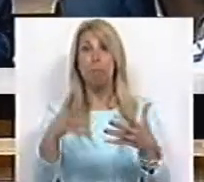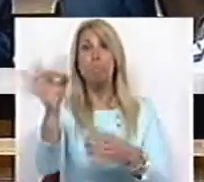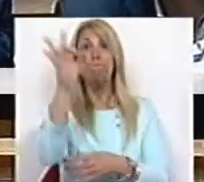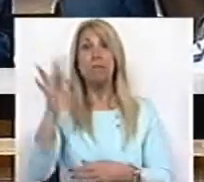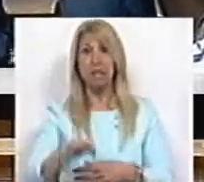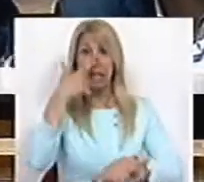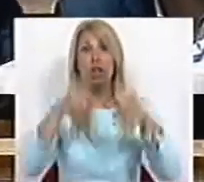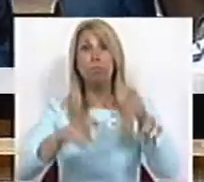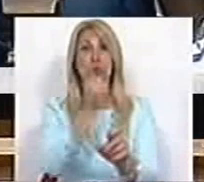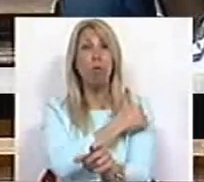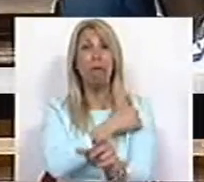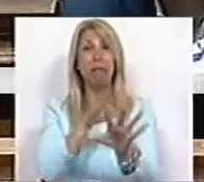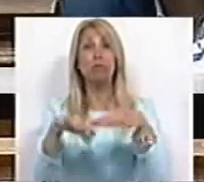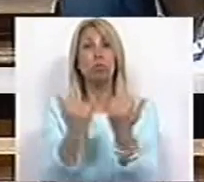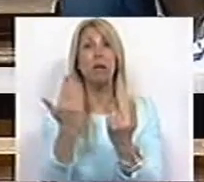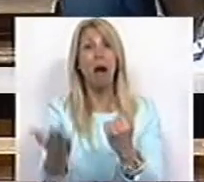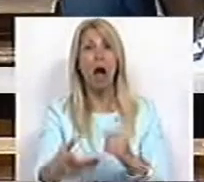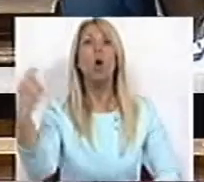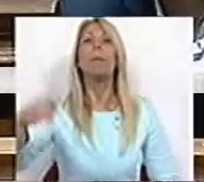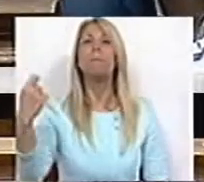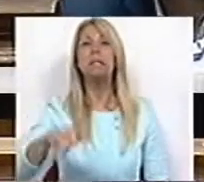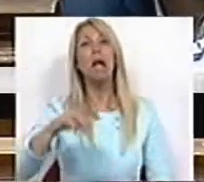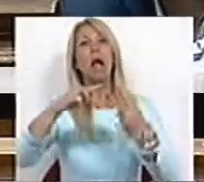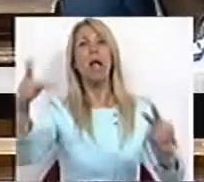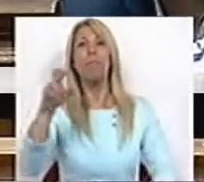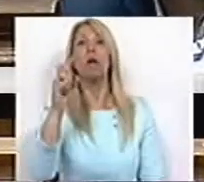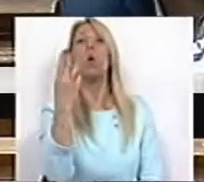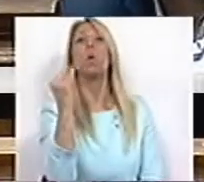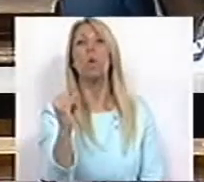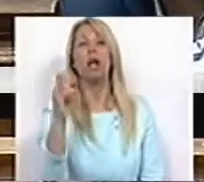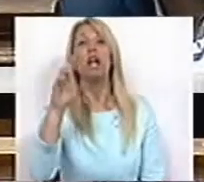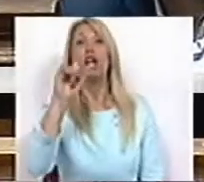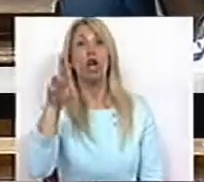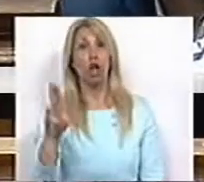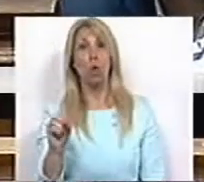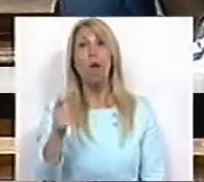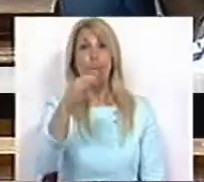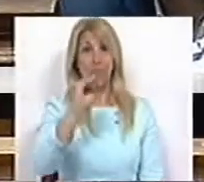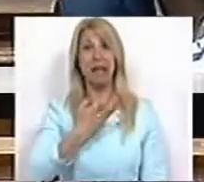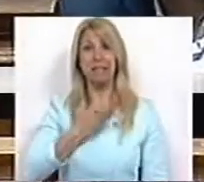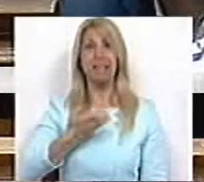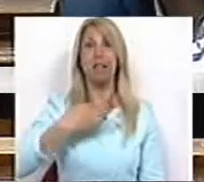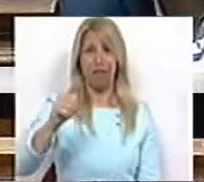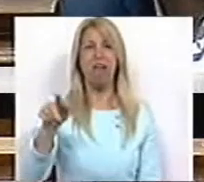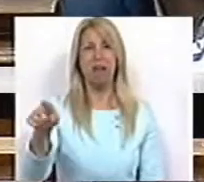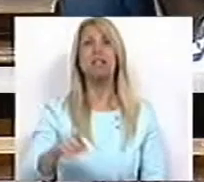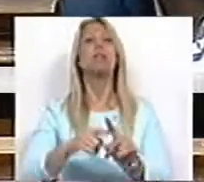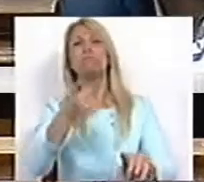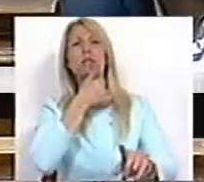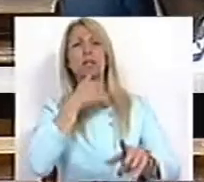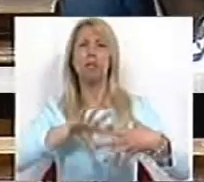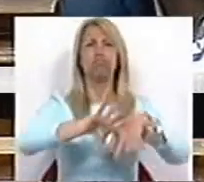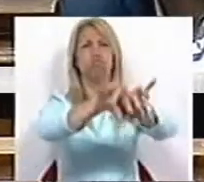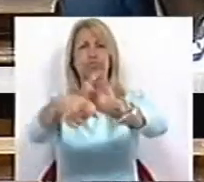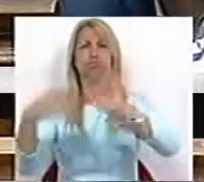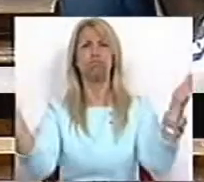bairros sociais, um Presidente de Câmara, Rui Rio, anterior executivo PSD-CDS, decidiu demolir bairros sociais